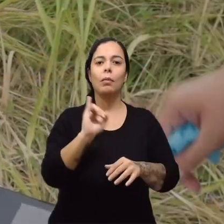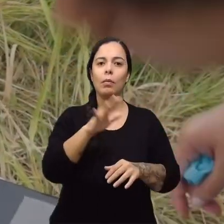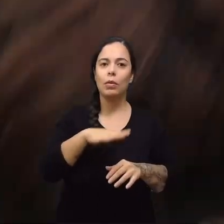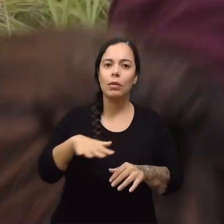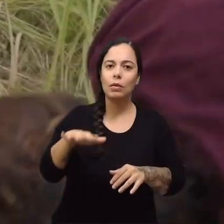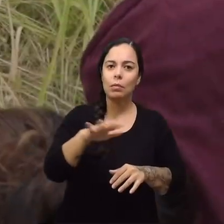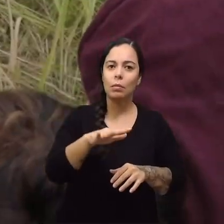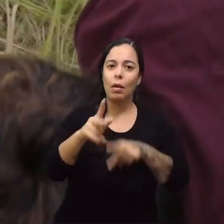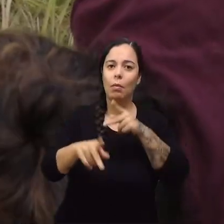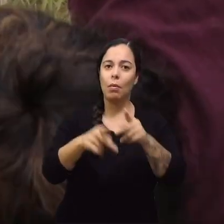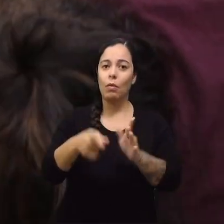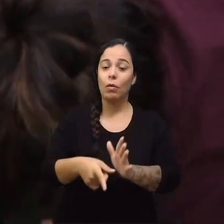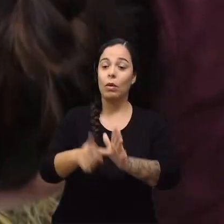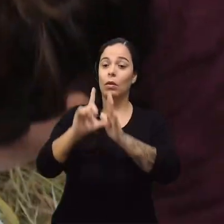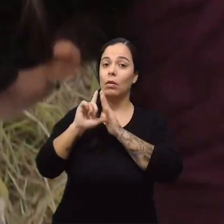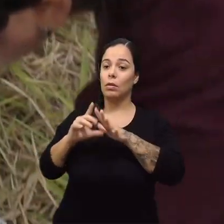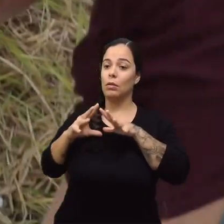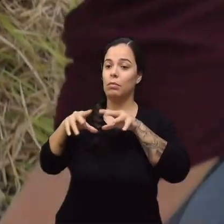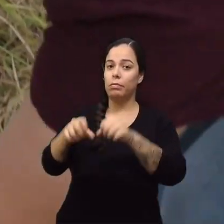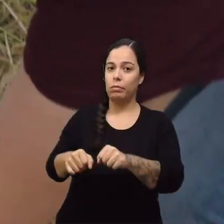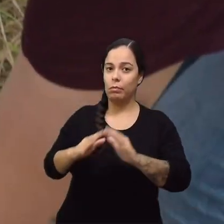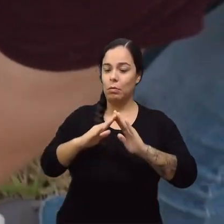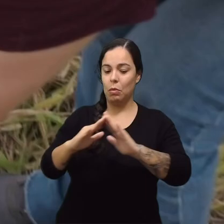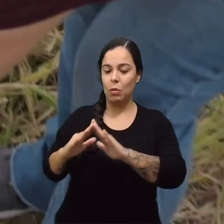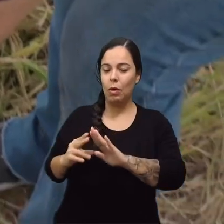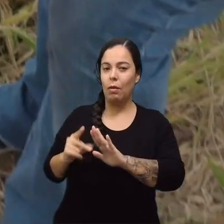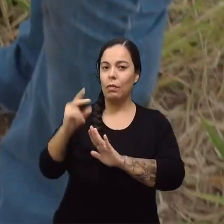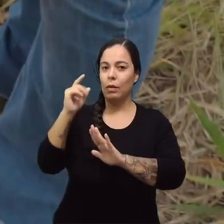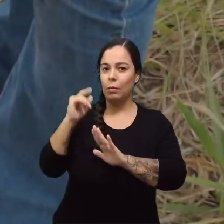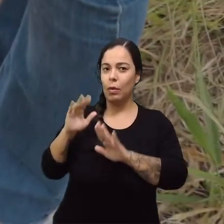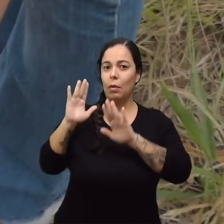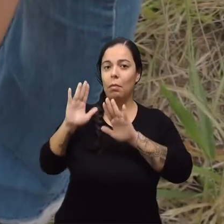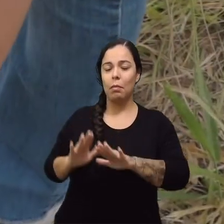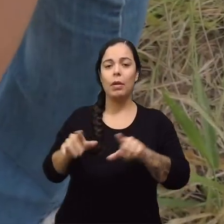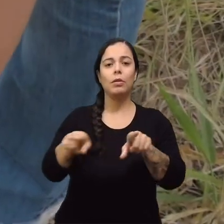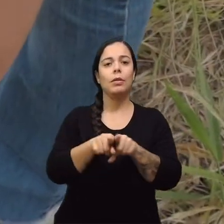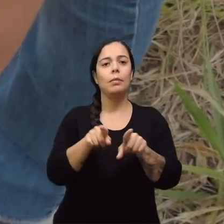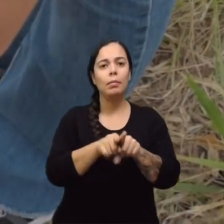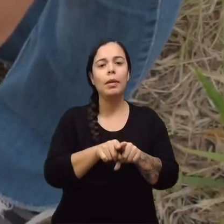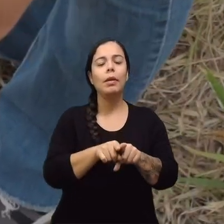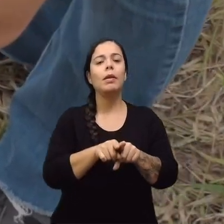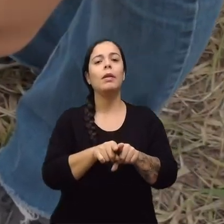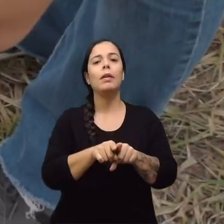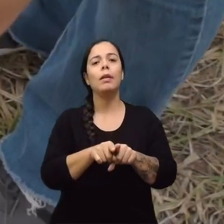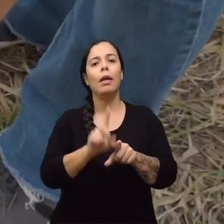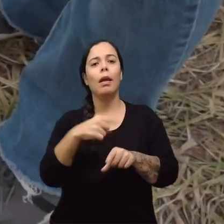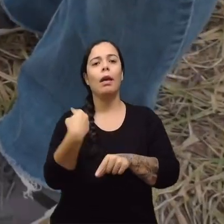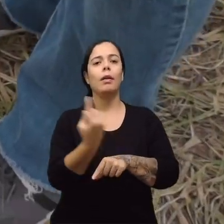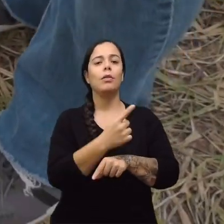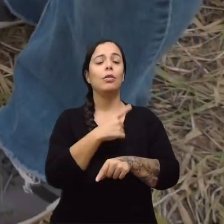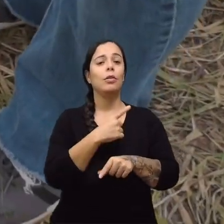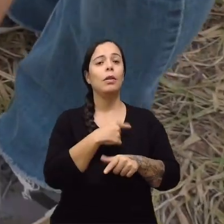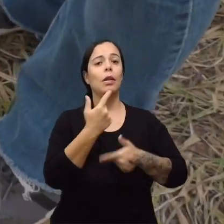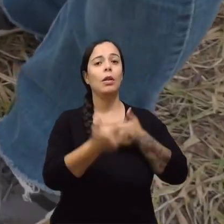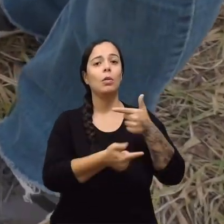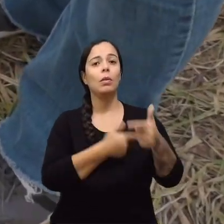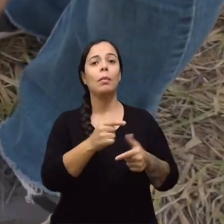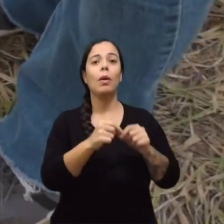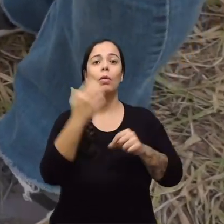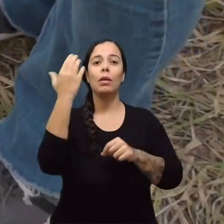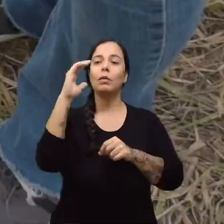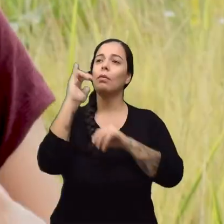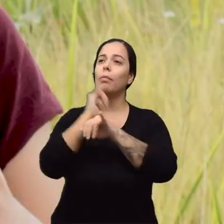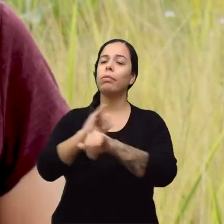região oceânica há tempos atrás, mas não menos importante também, a gente tem um trabalho de divulgação científica junto